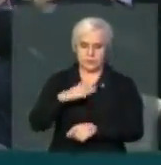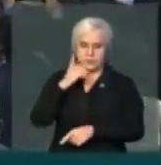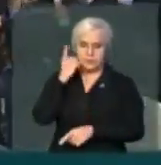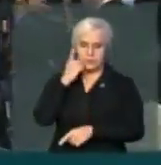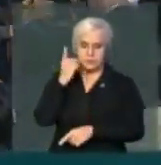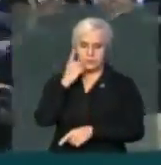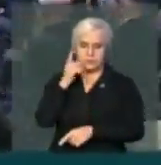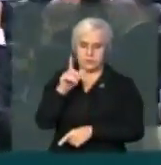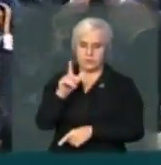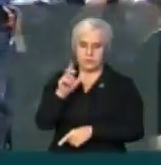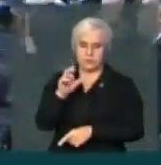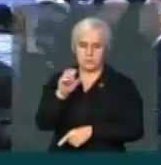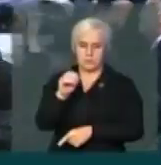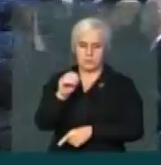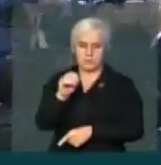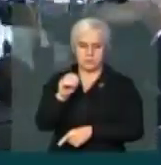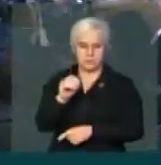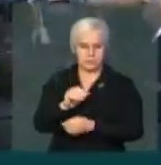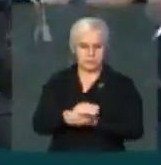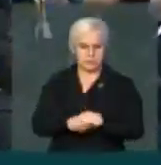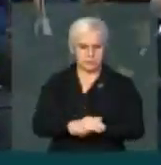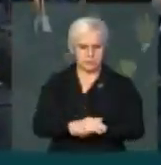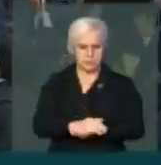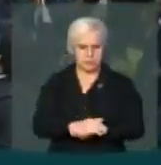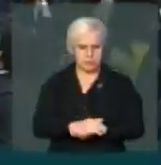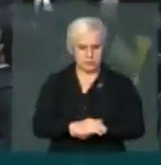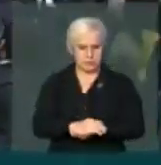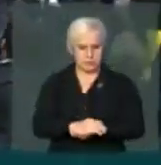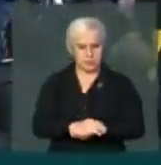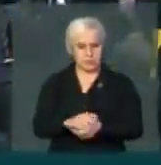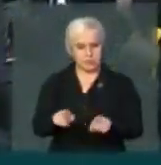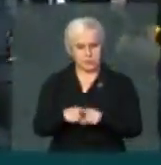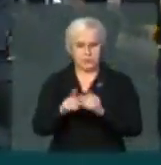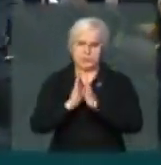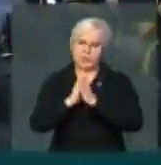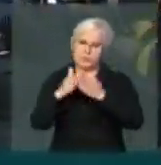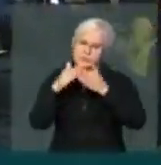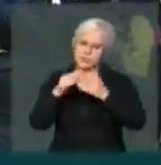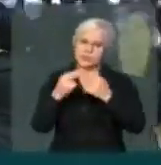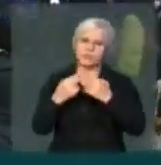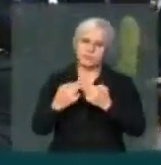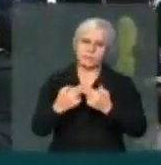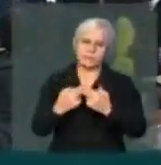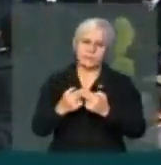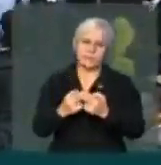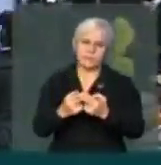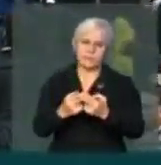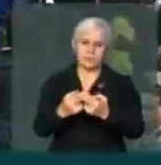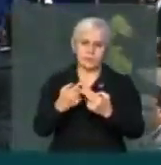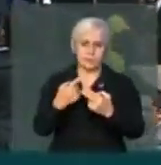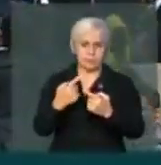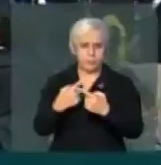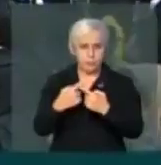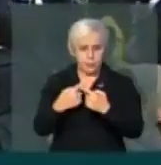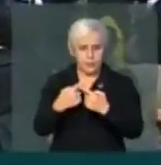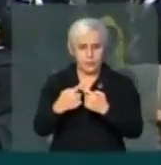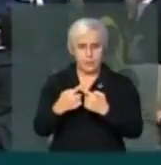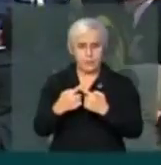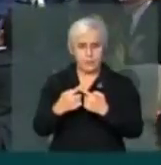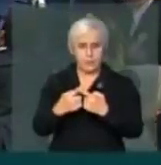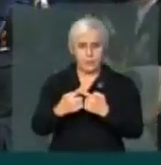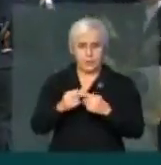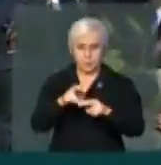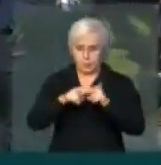ele está um pouco à direita do vídeo, mais embaixo, pedindo que haja encerramento da sessão porque não há condições. E vemos